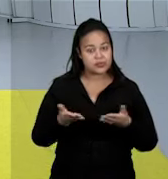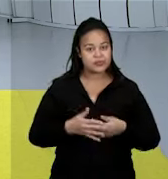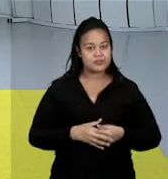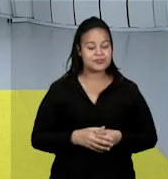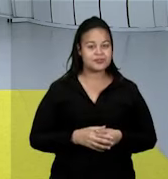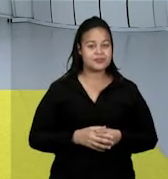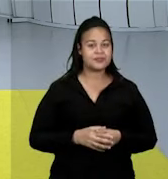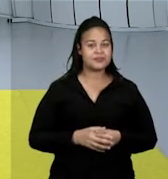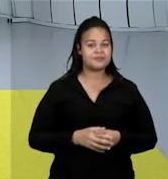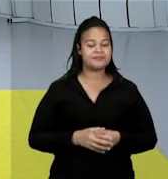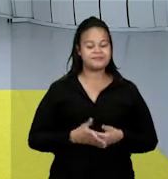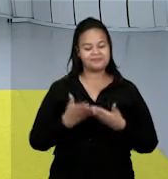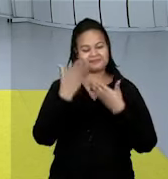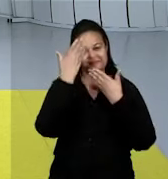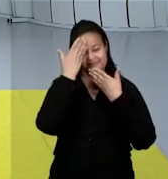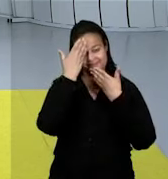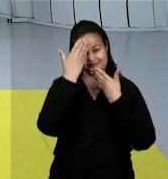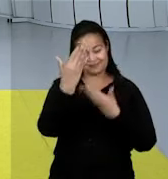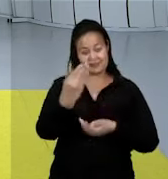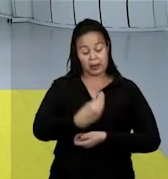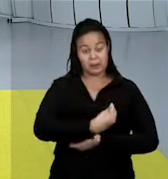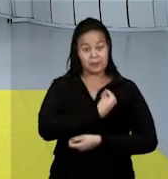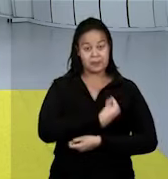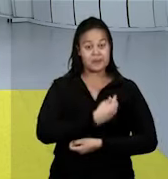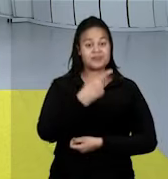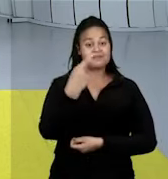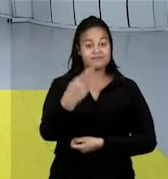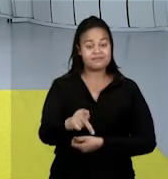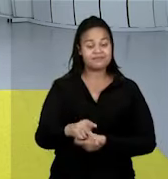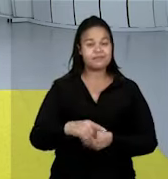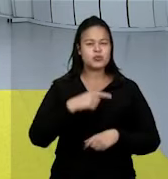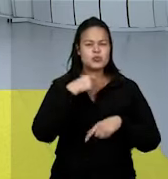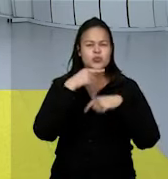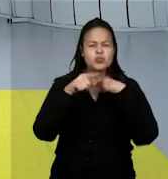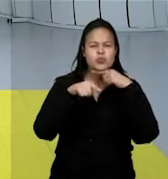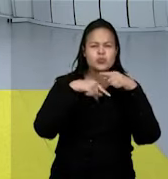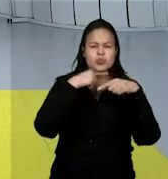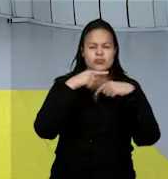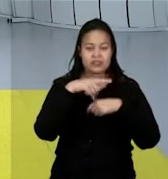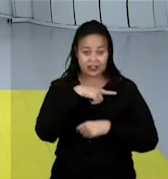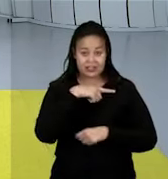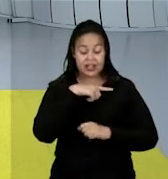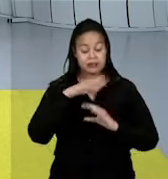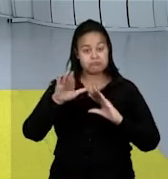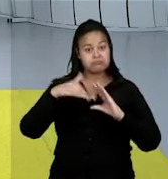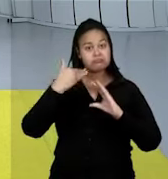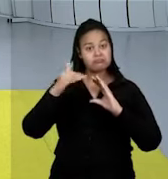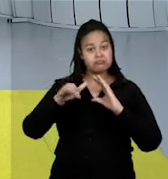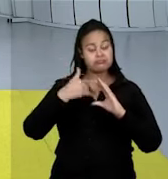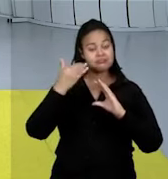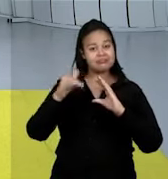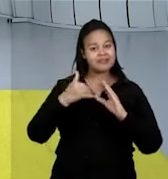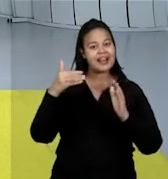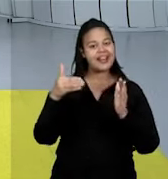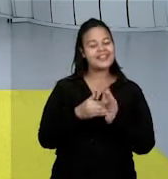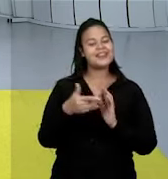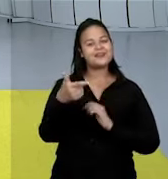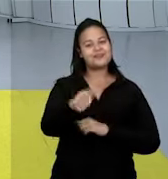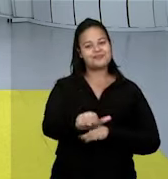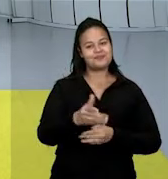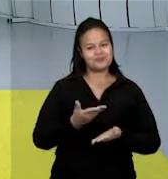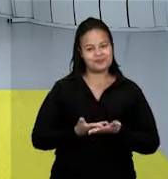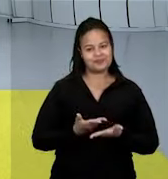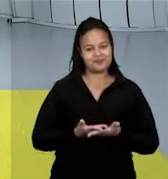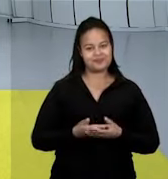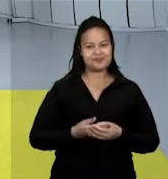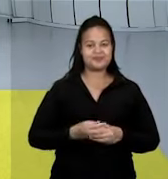E muito obrigada a presença de todos. Dúvidas, mandem para a gente e até a nossa próxima aula.